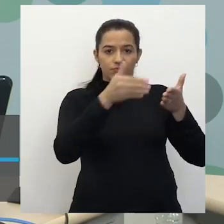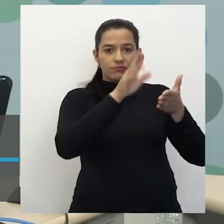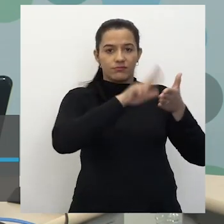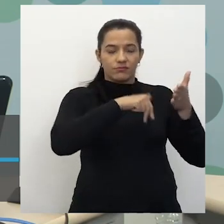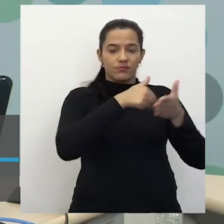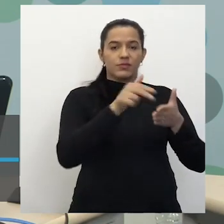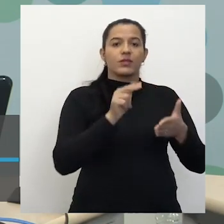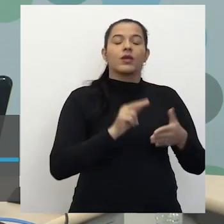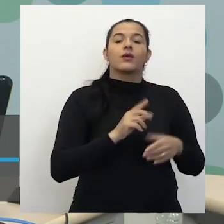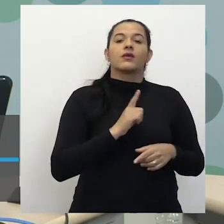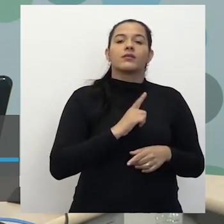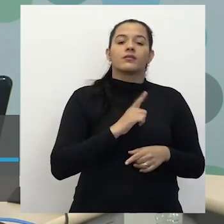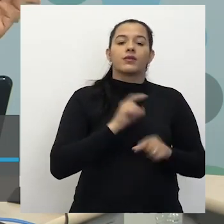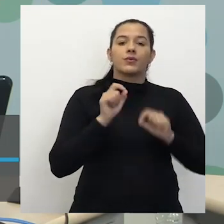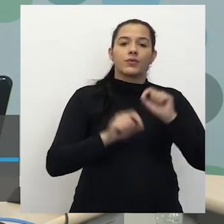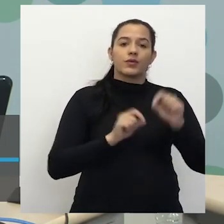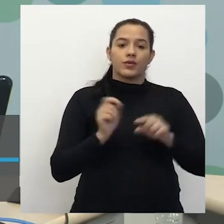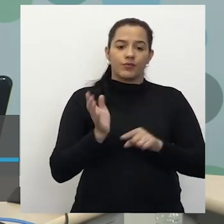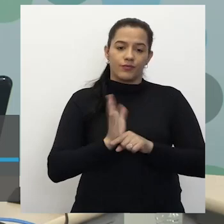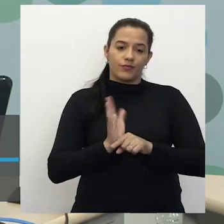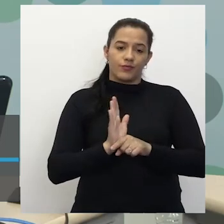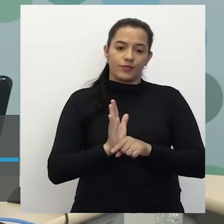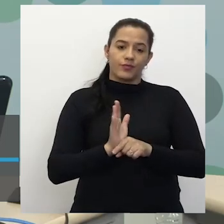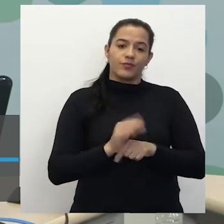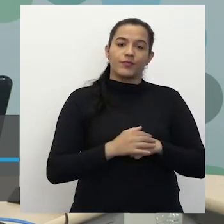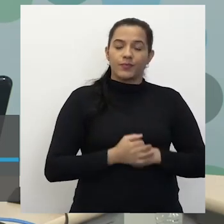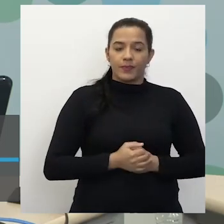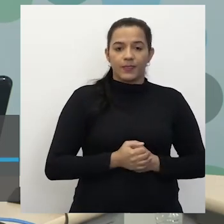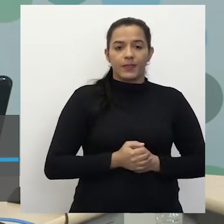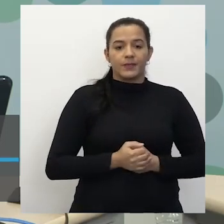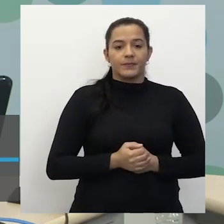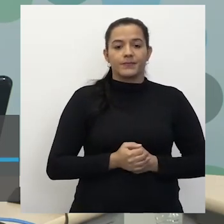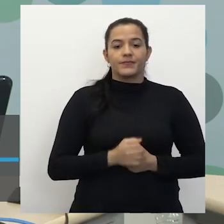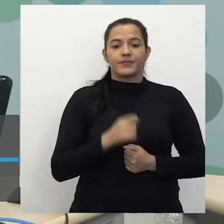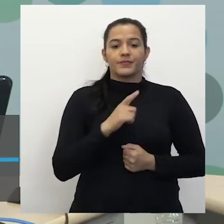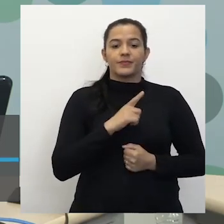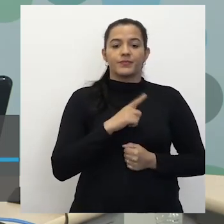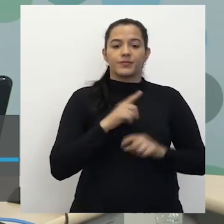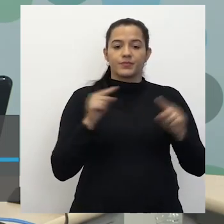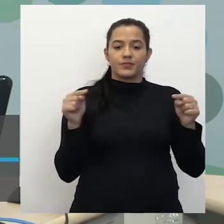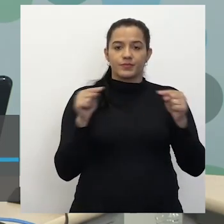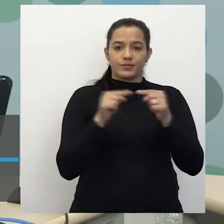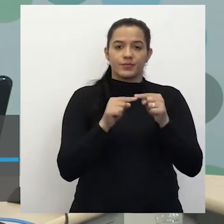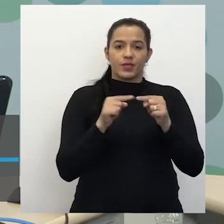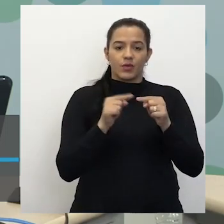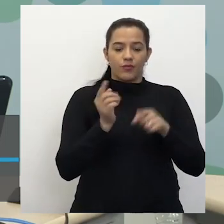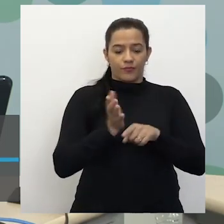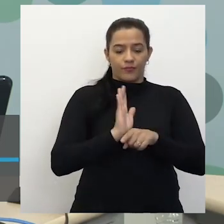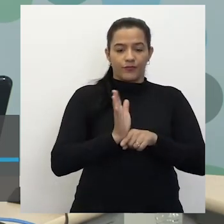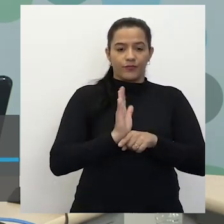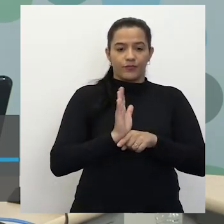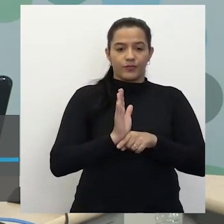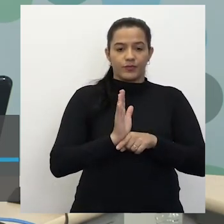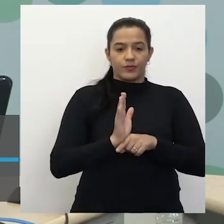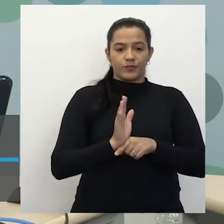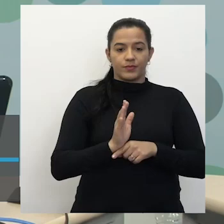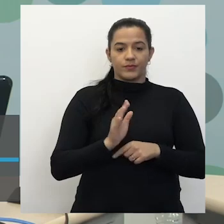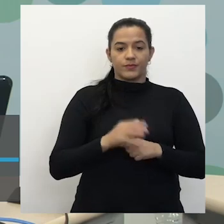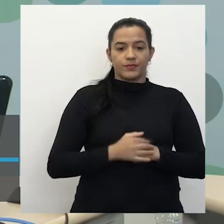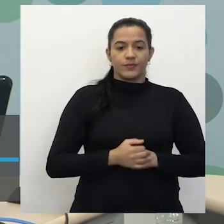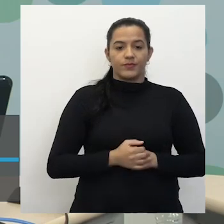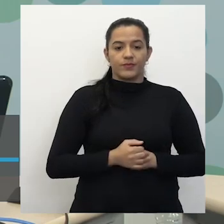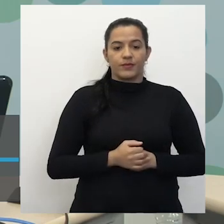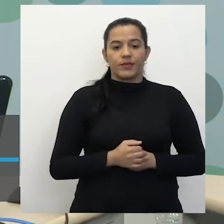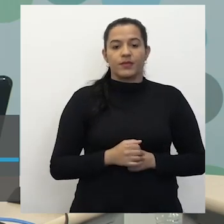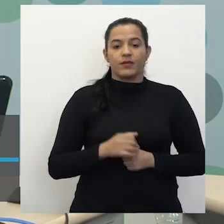vou dar uma dica também, Mauro falou sobre a paródia, Todo Mundo em Pânico. E aí do pastiche, se você for ver um filme chamado O Fabuloso Destino de